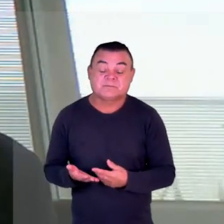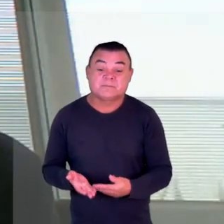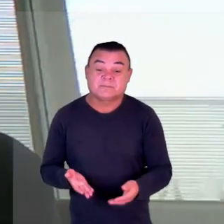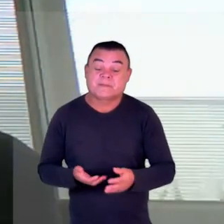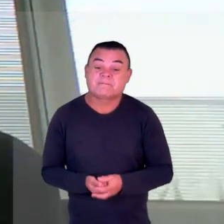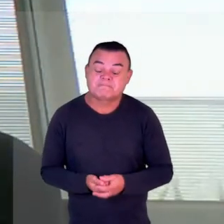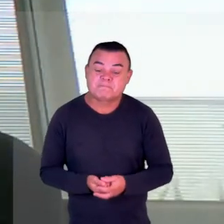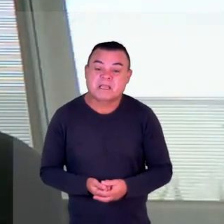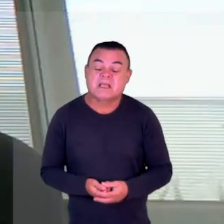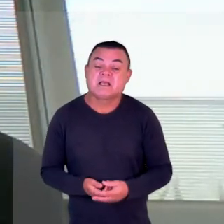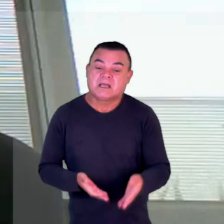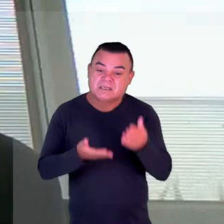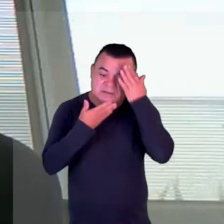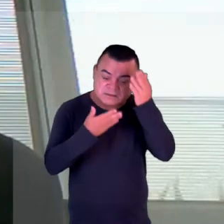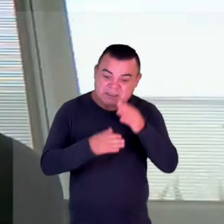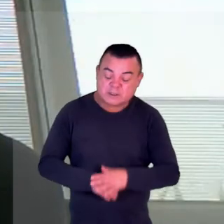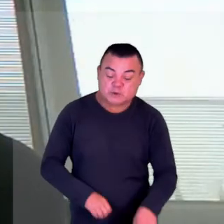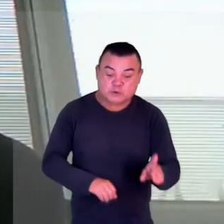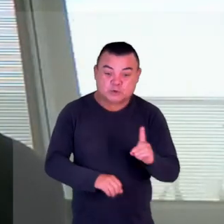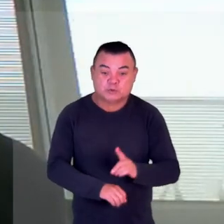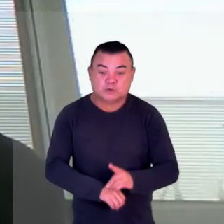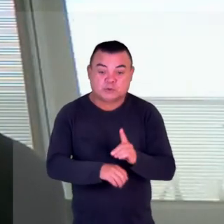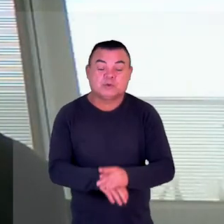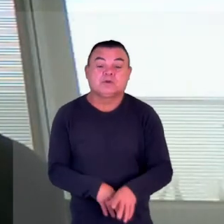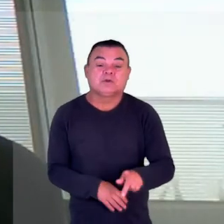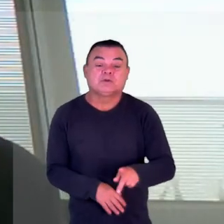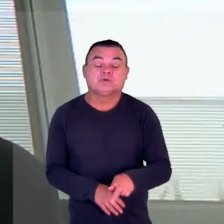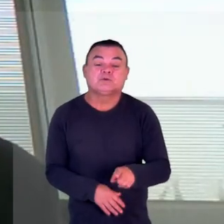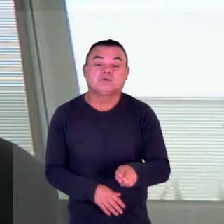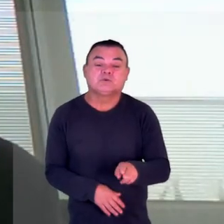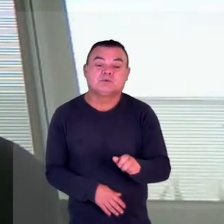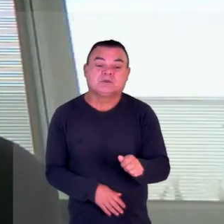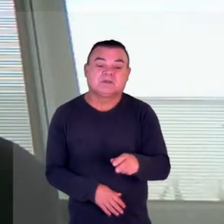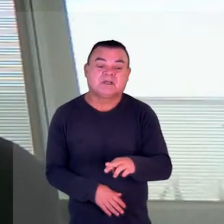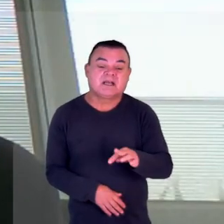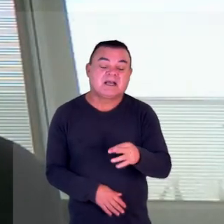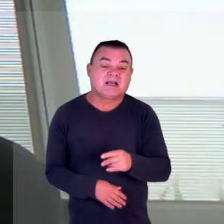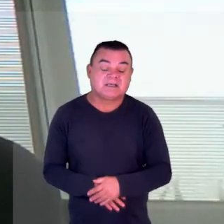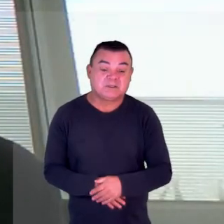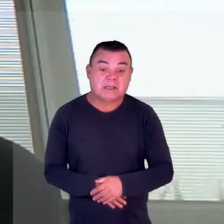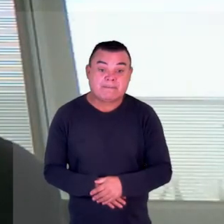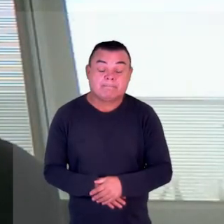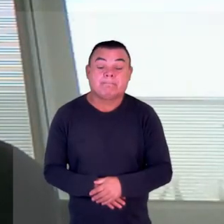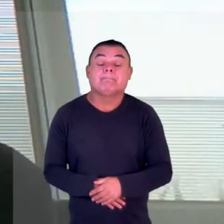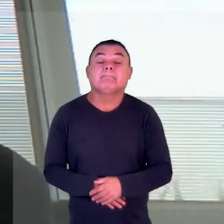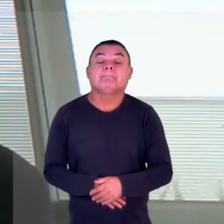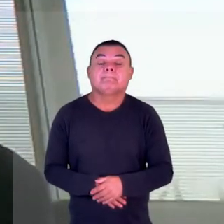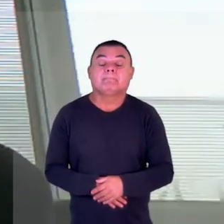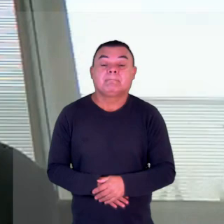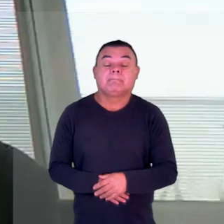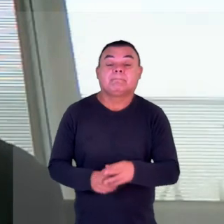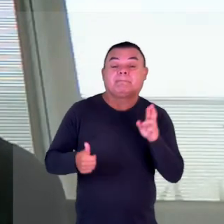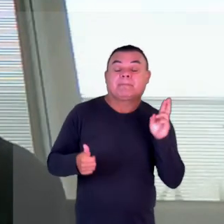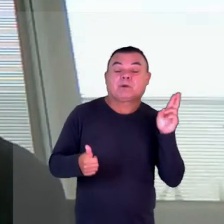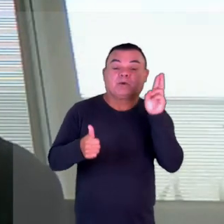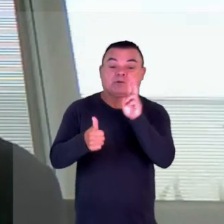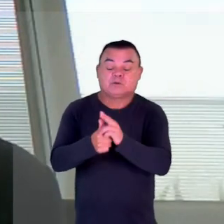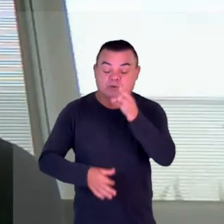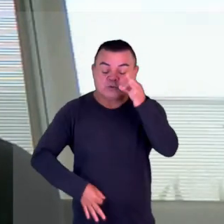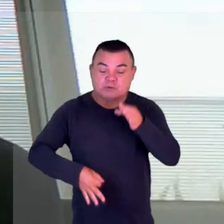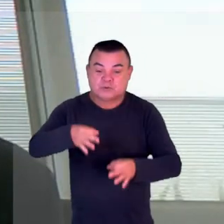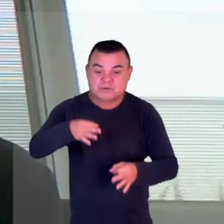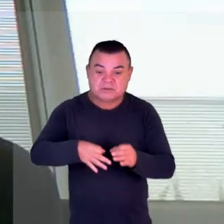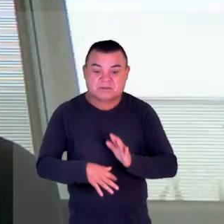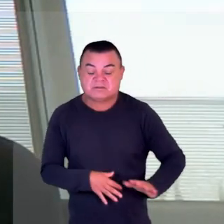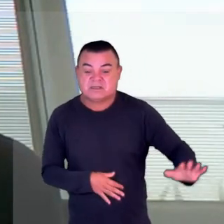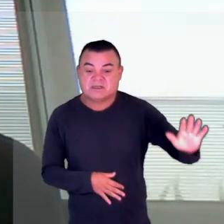Dr Duarte eminente Procurador Geral de Justiça e grande líder Nacional Dr